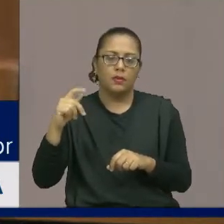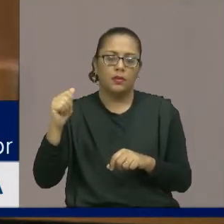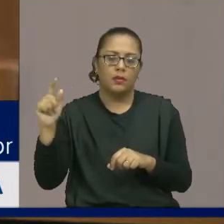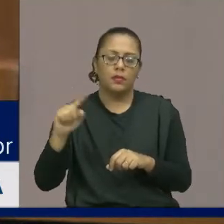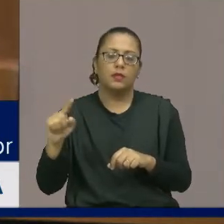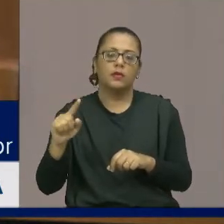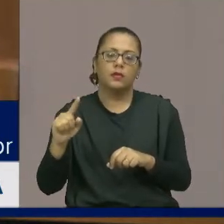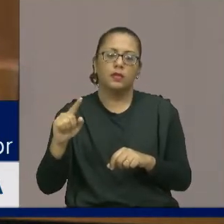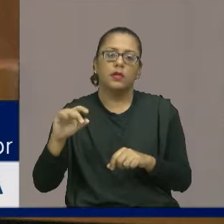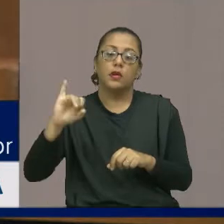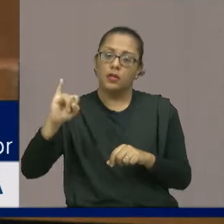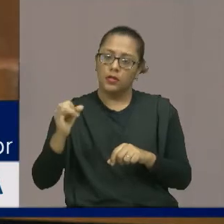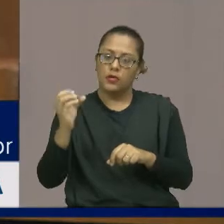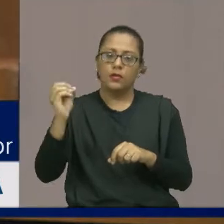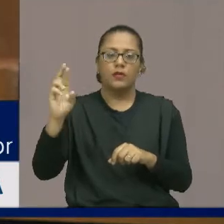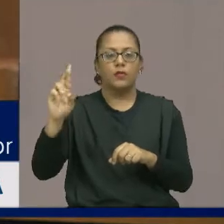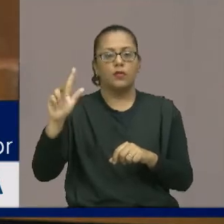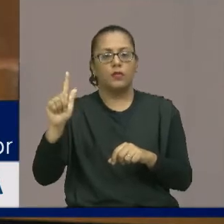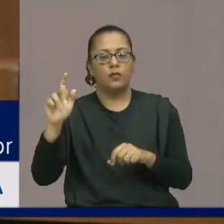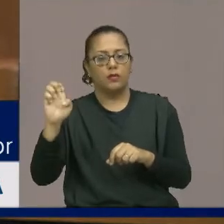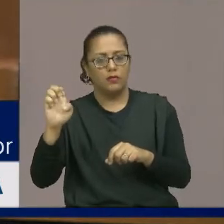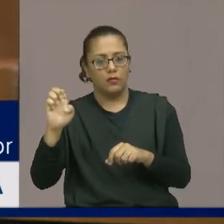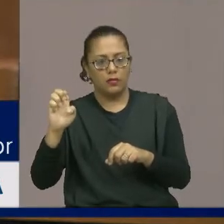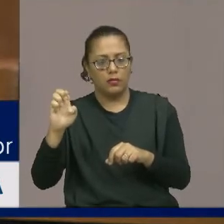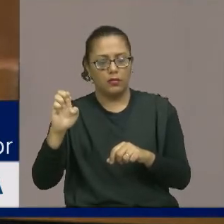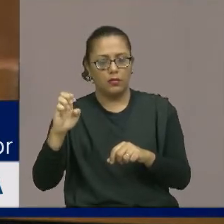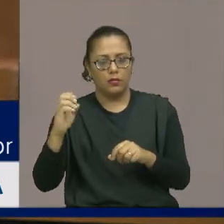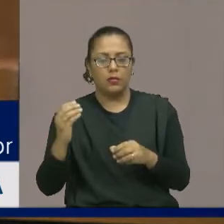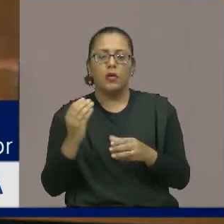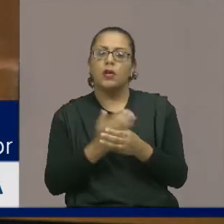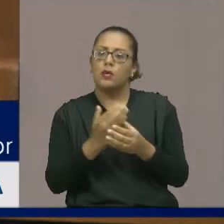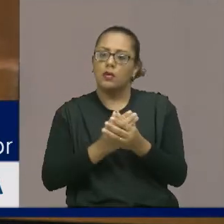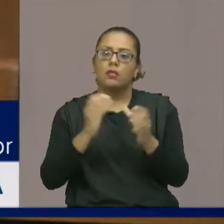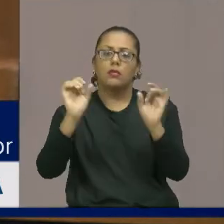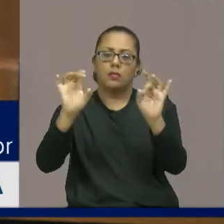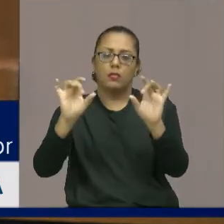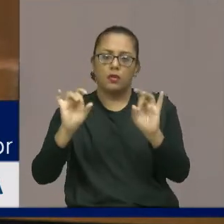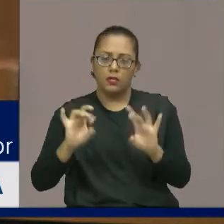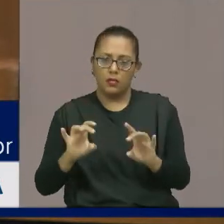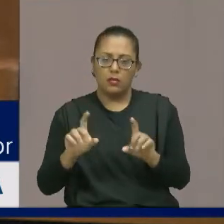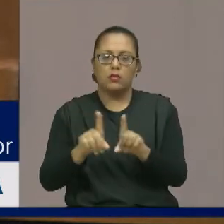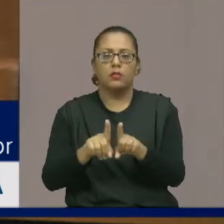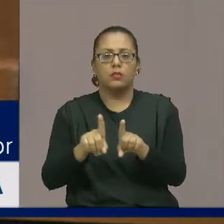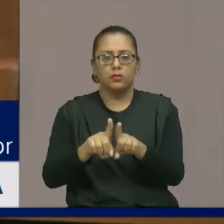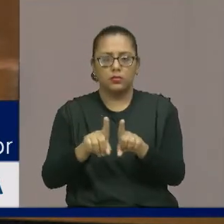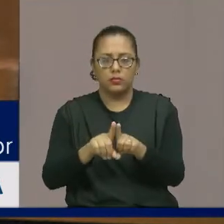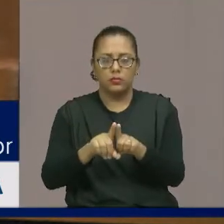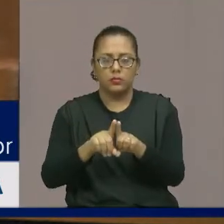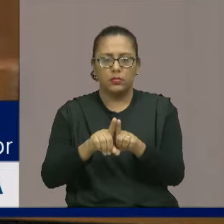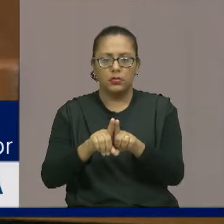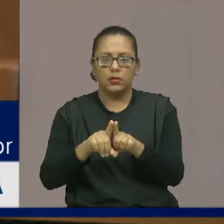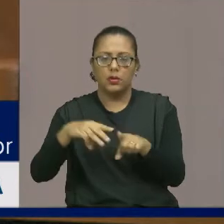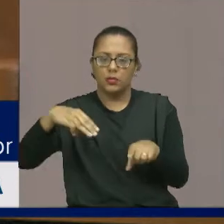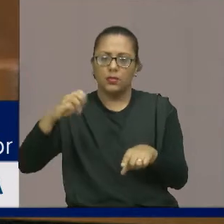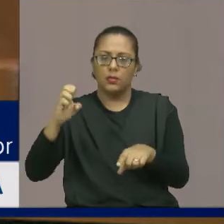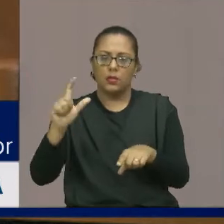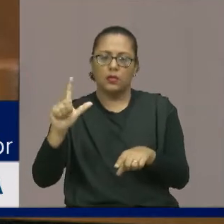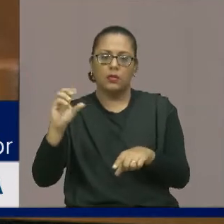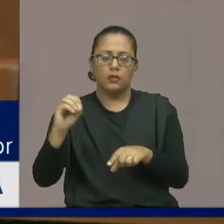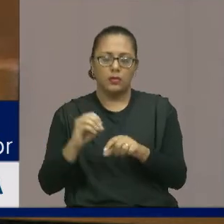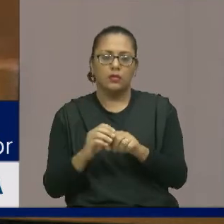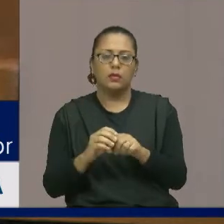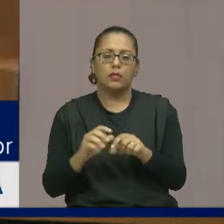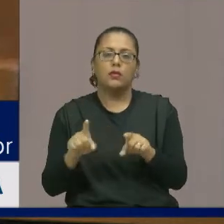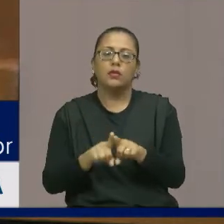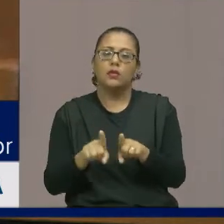todos os secretários. Assessoria de Projetos Especiais, José de Melo, Melo, foi o Projetos Especiais. Instituto de